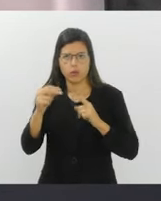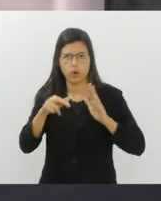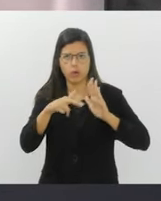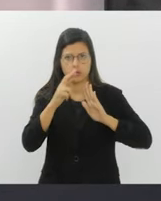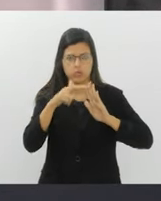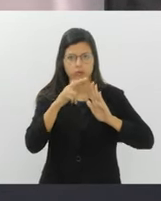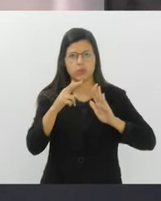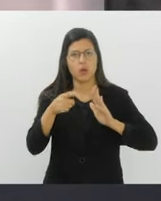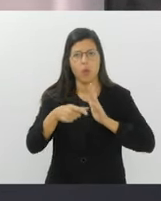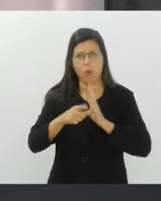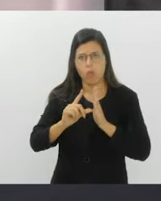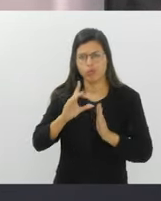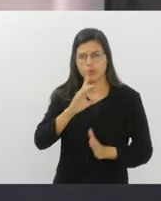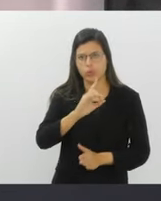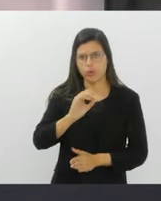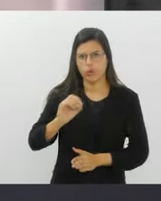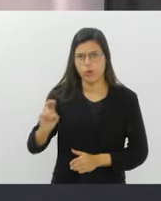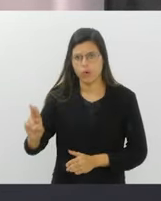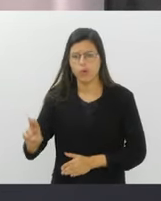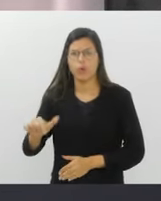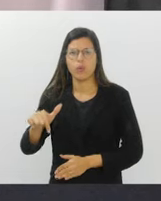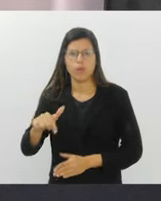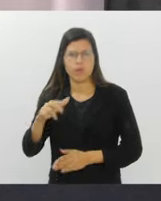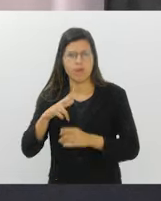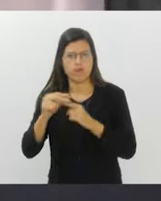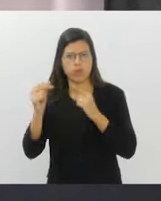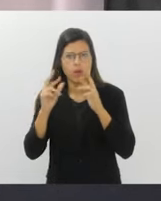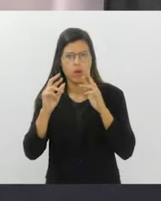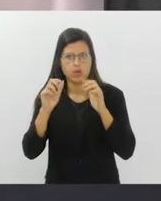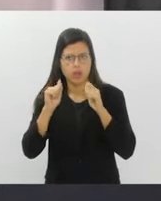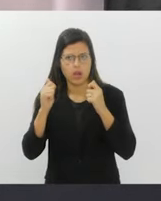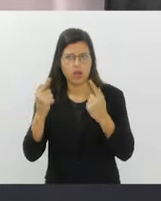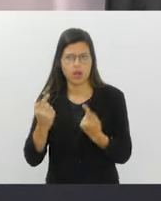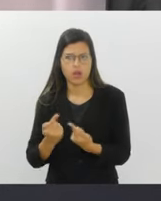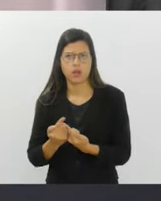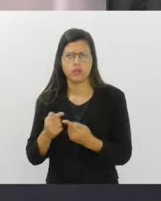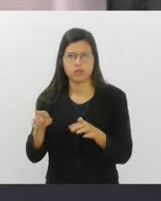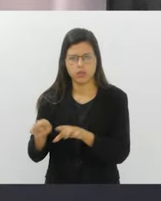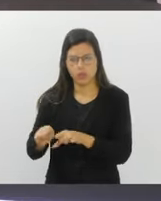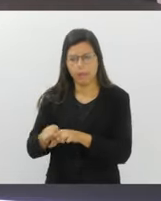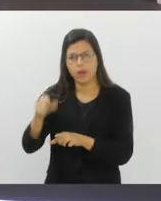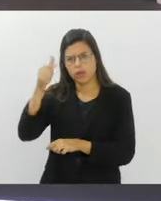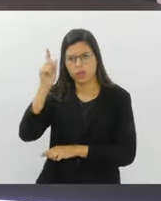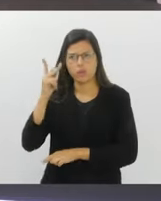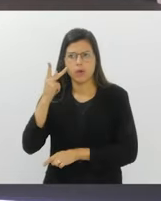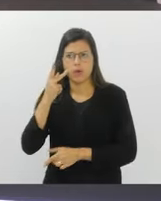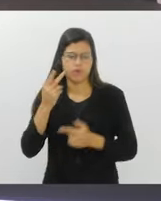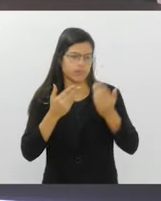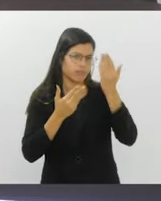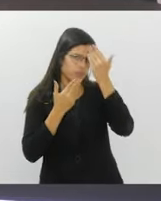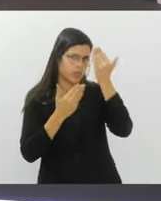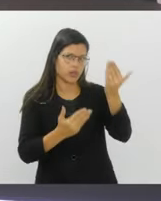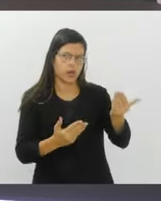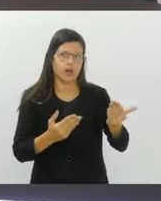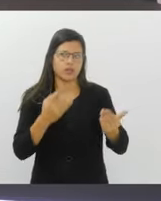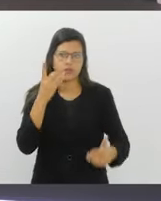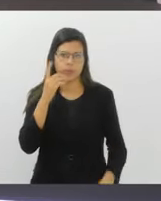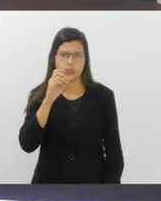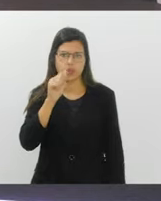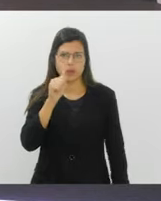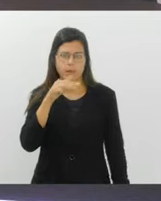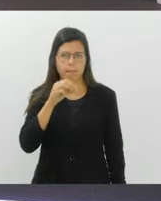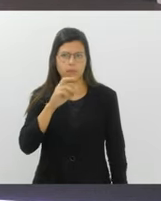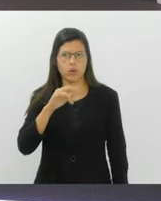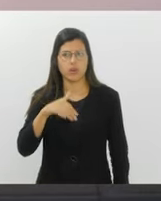Diário Oficial, uma vitória do Parlamento, uma vitória do mandato do deputado Luiz Paulo. Muito obrigado, deputado Amorim. O mérito é seu